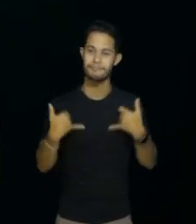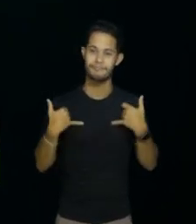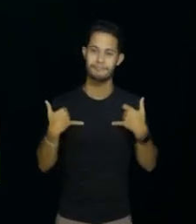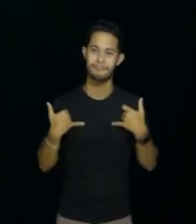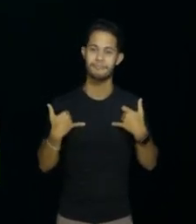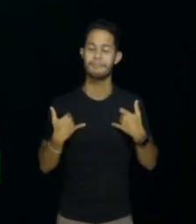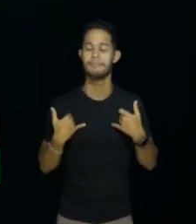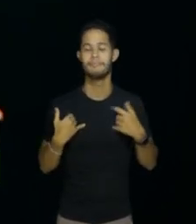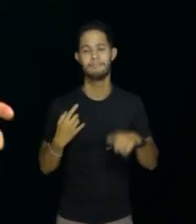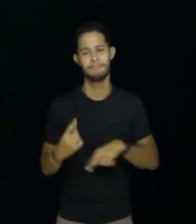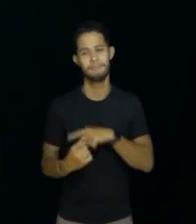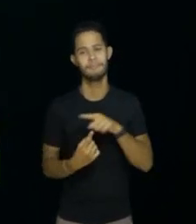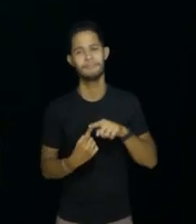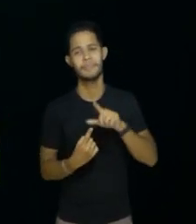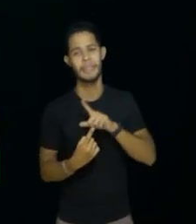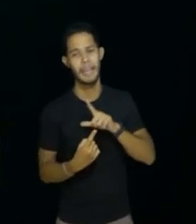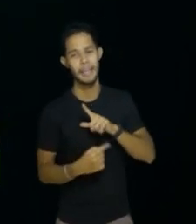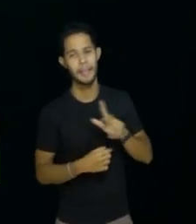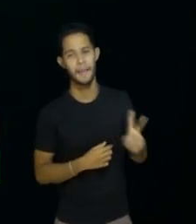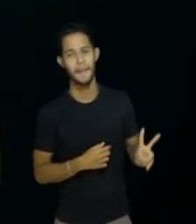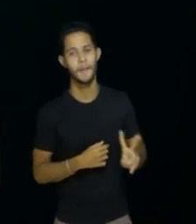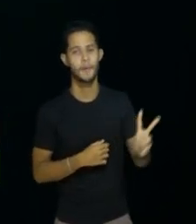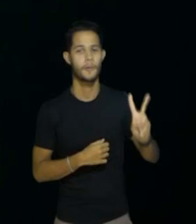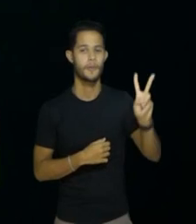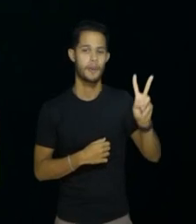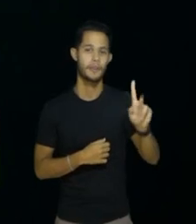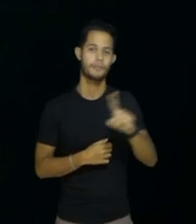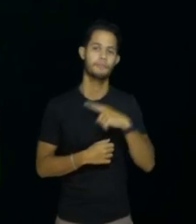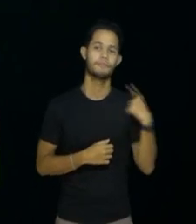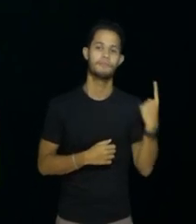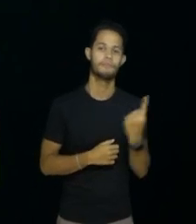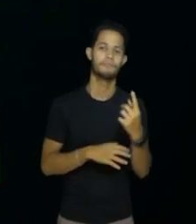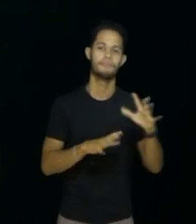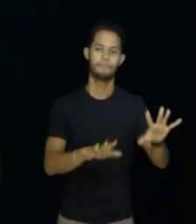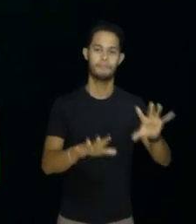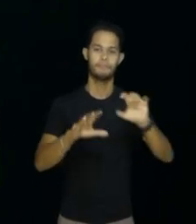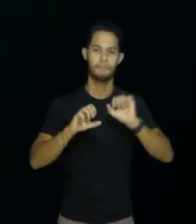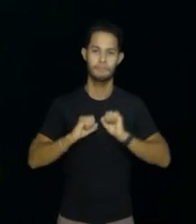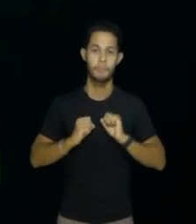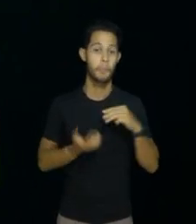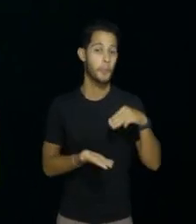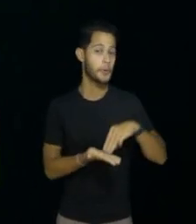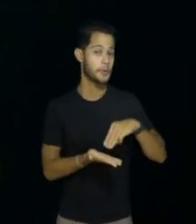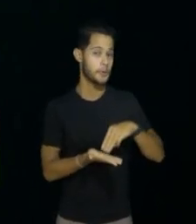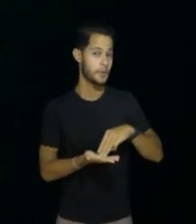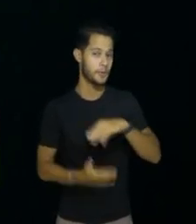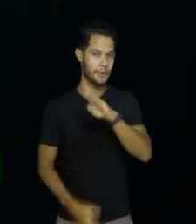que nos tomam de orgulho por sermos de Blumenau. E eu quero aqui trazer